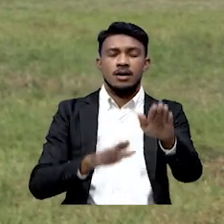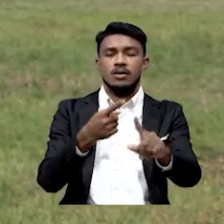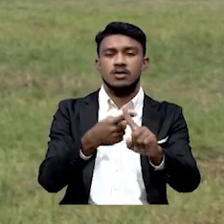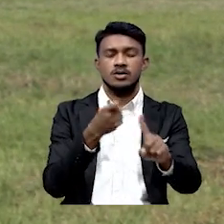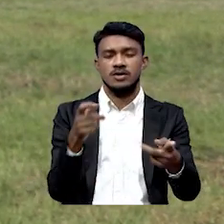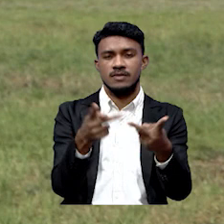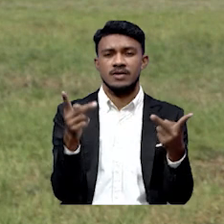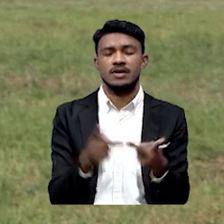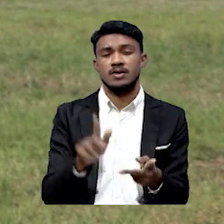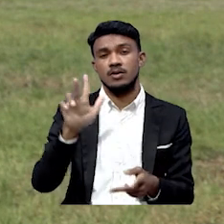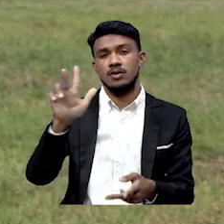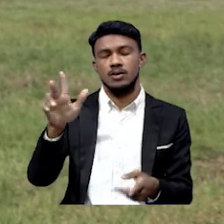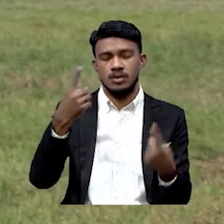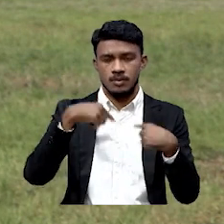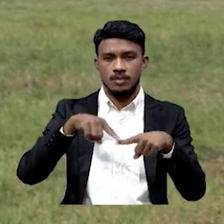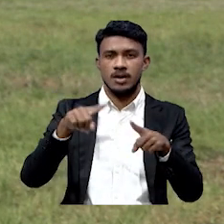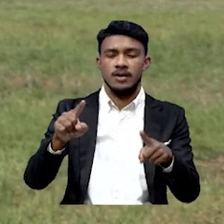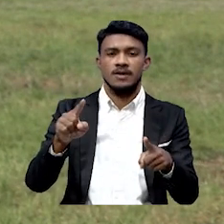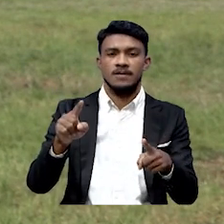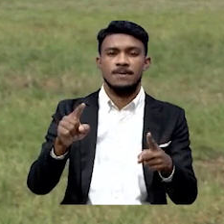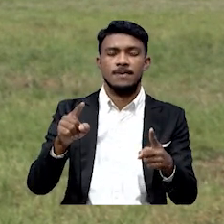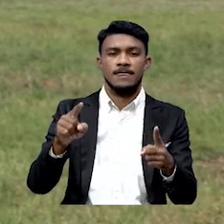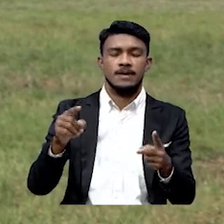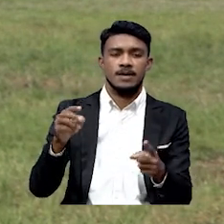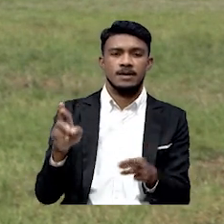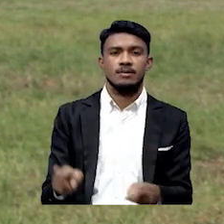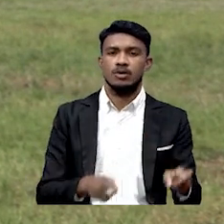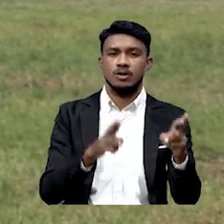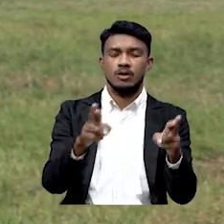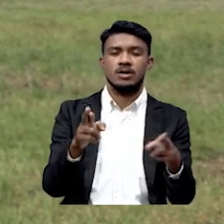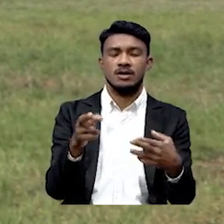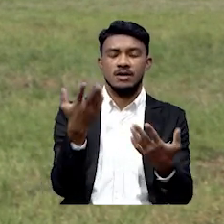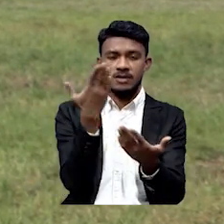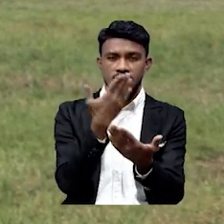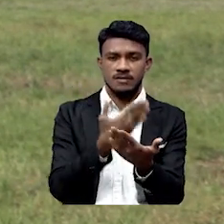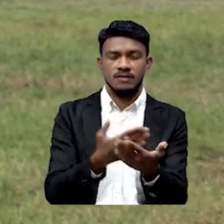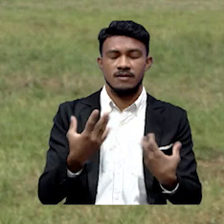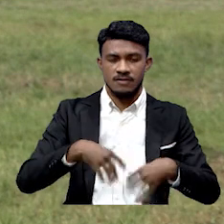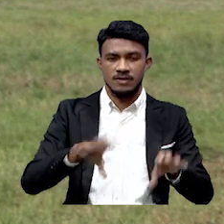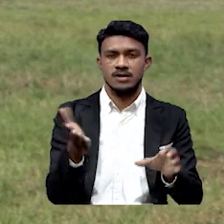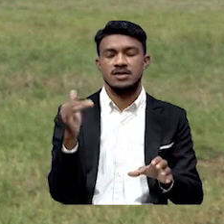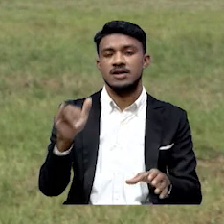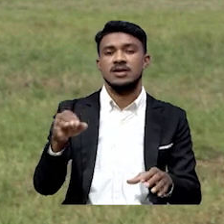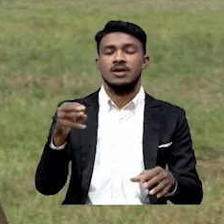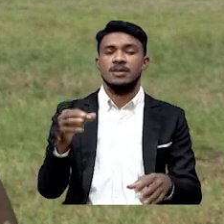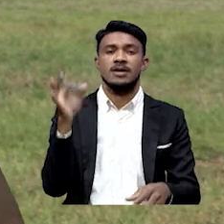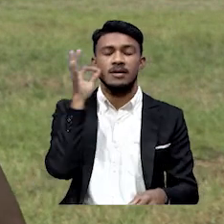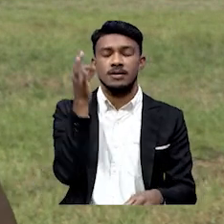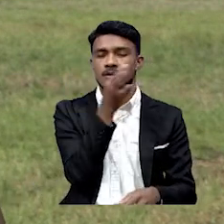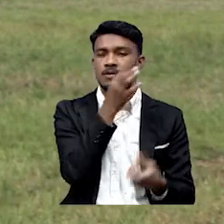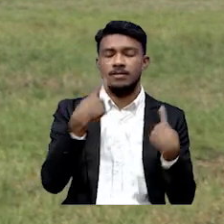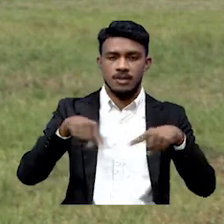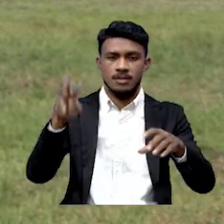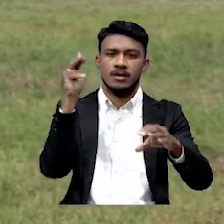nia cantadeiro rasik ba toa iha hamota sore. Para não bele fancer ne produto ba mercado. Problema ida ne hau ni